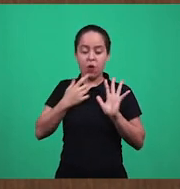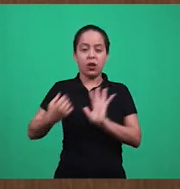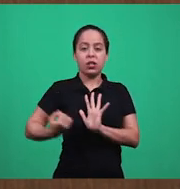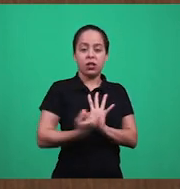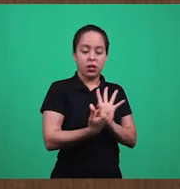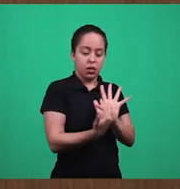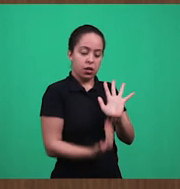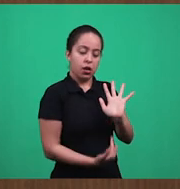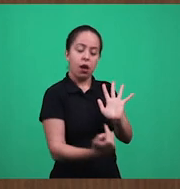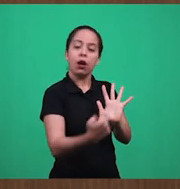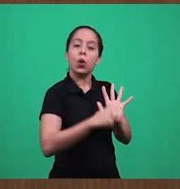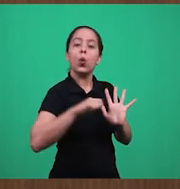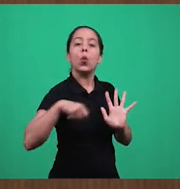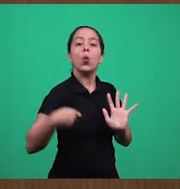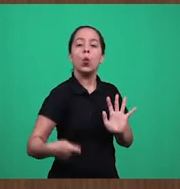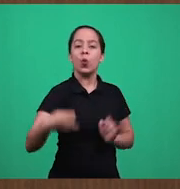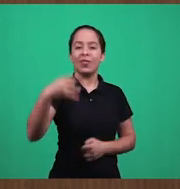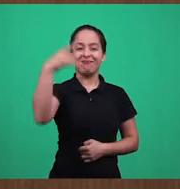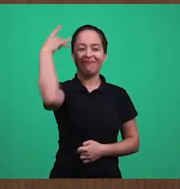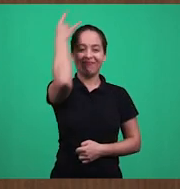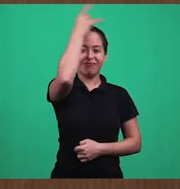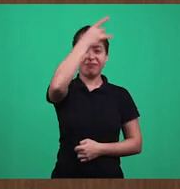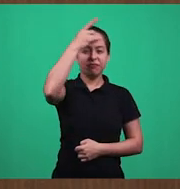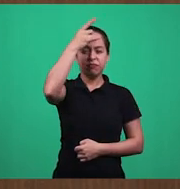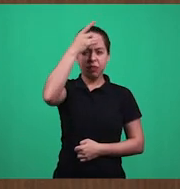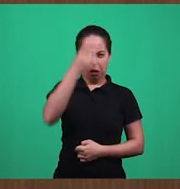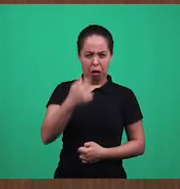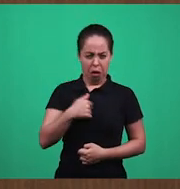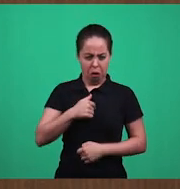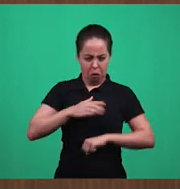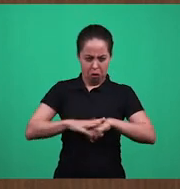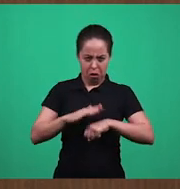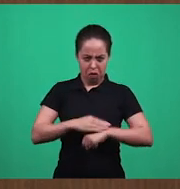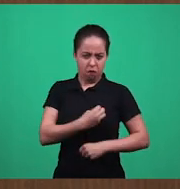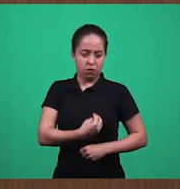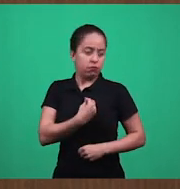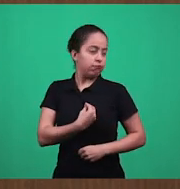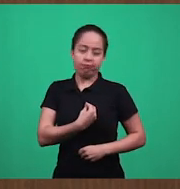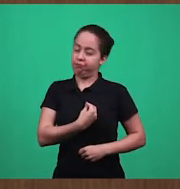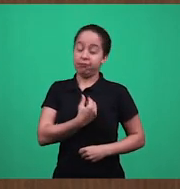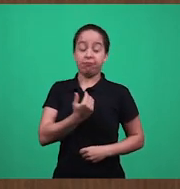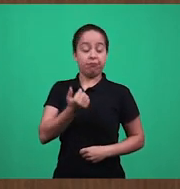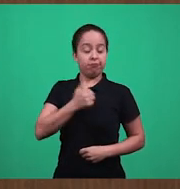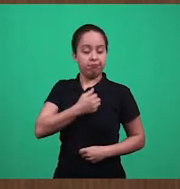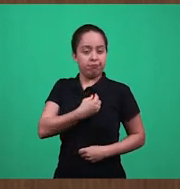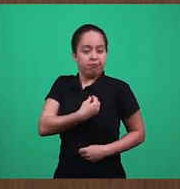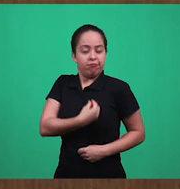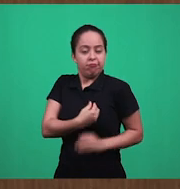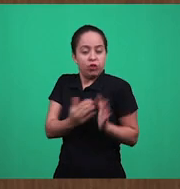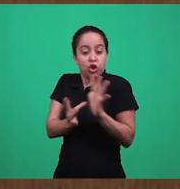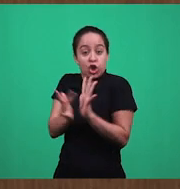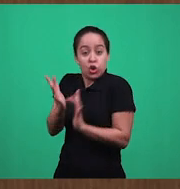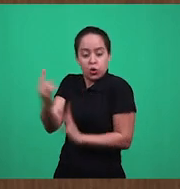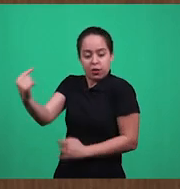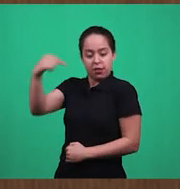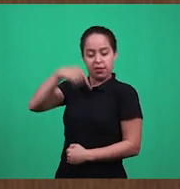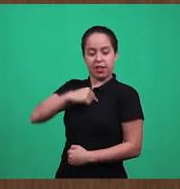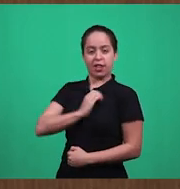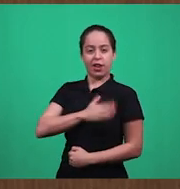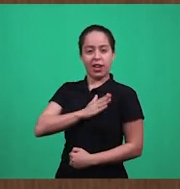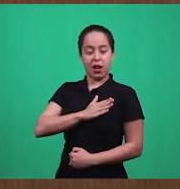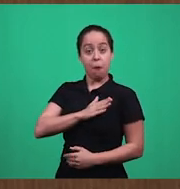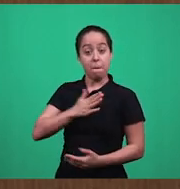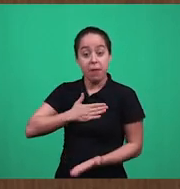agora, aquilo que Paulo diz, eu não mais vivo, Cristo vive em mim, a fé que eu agora tenho, eu a tenho no unigênito Filho de